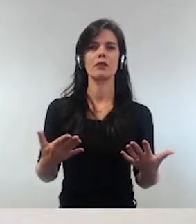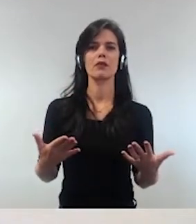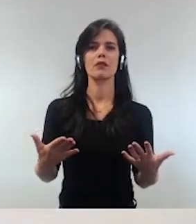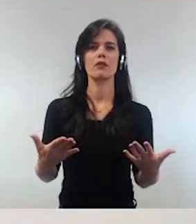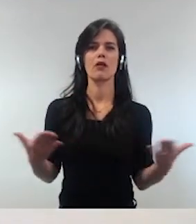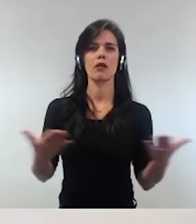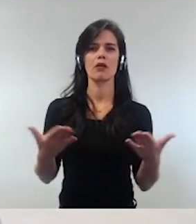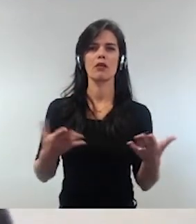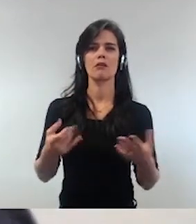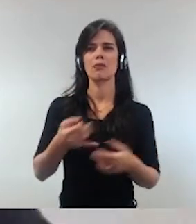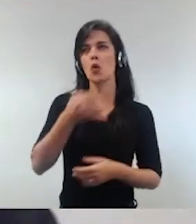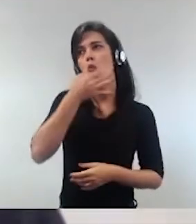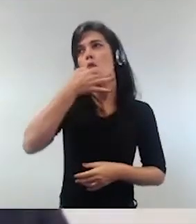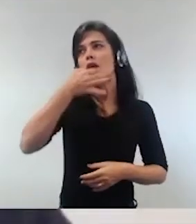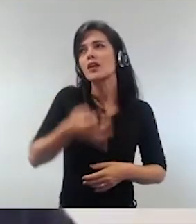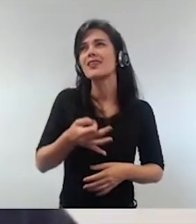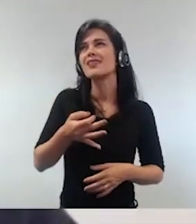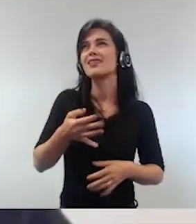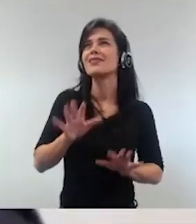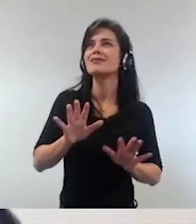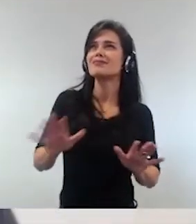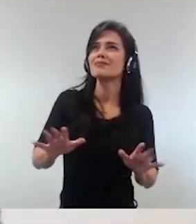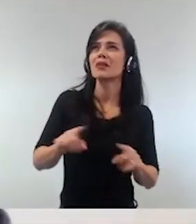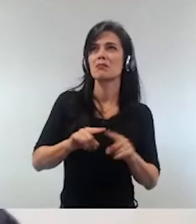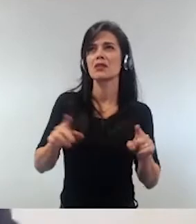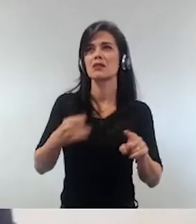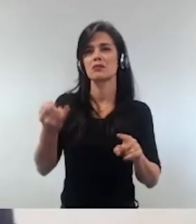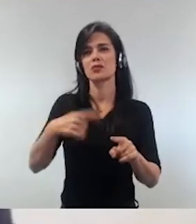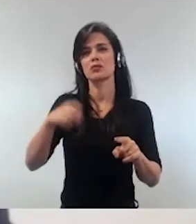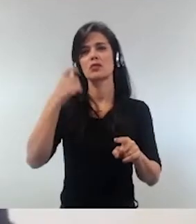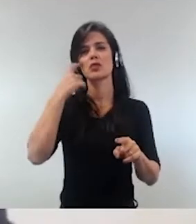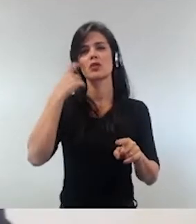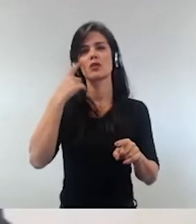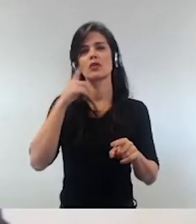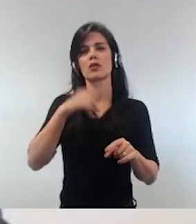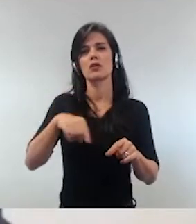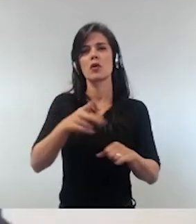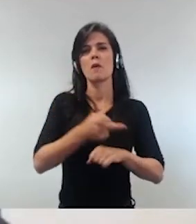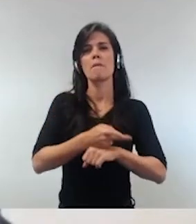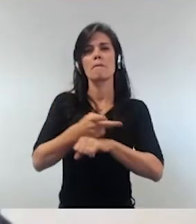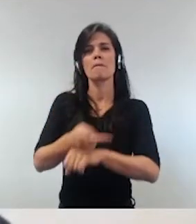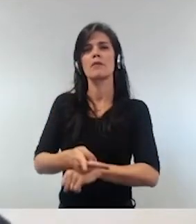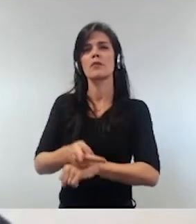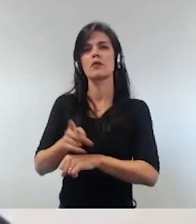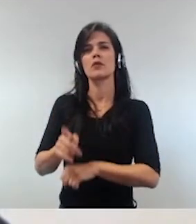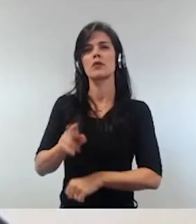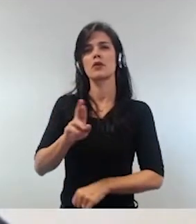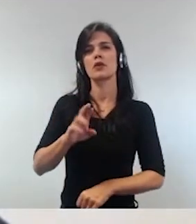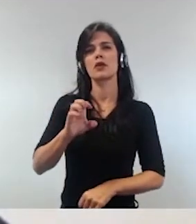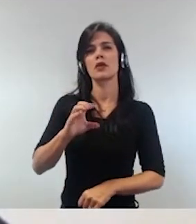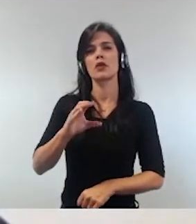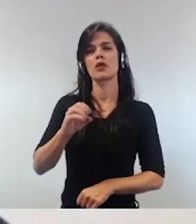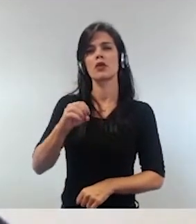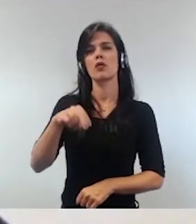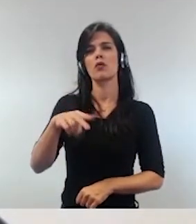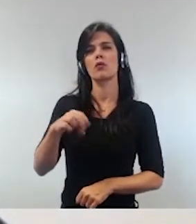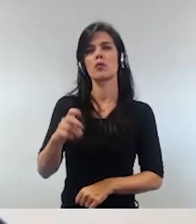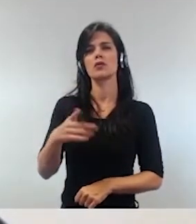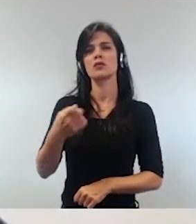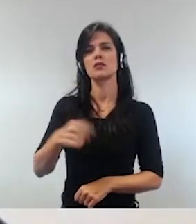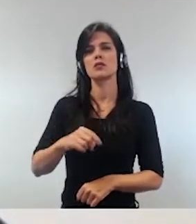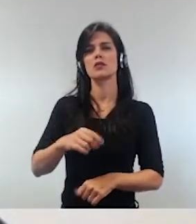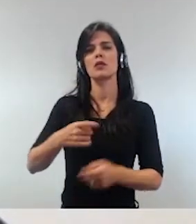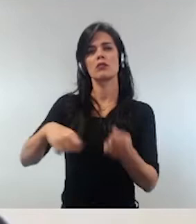não propriamente uma crítica, mas um ponto, que a gente vem percebendo também uma busca também para a recomposição do equilíbrio econômico neste